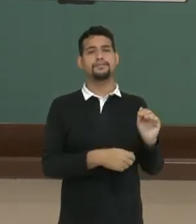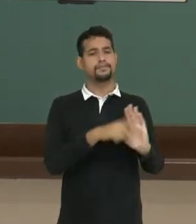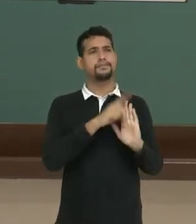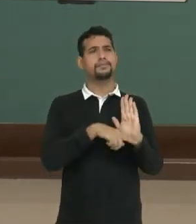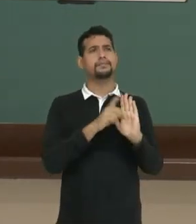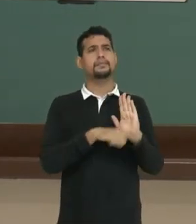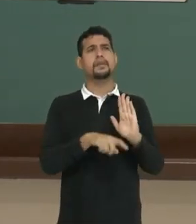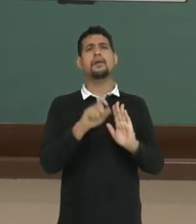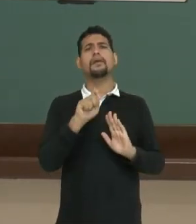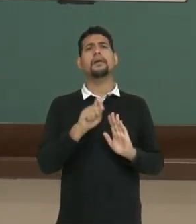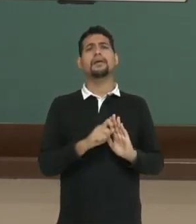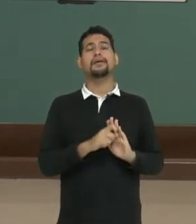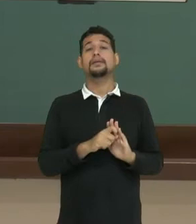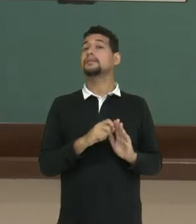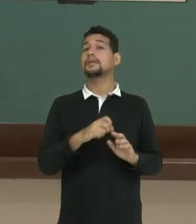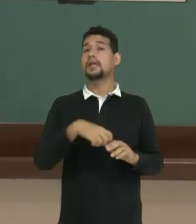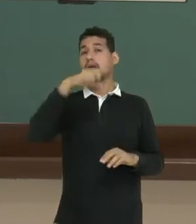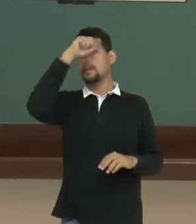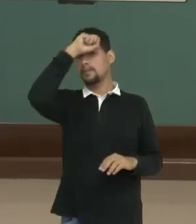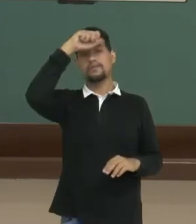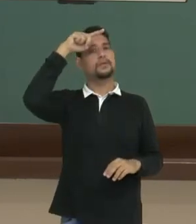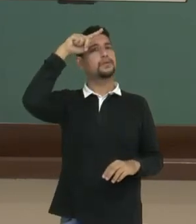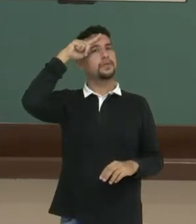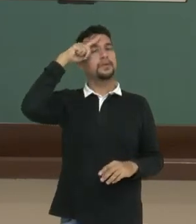foi realizado pela Prefeitura de